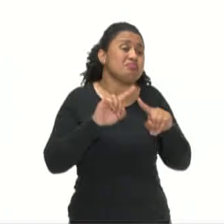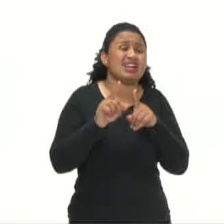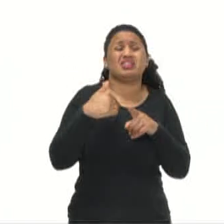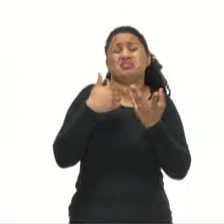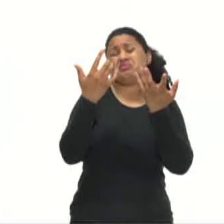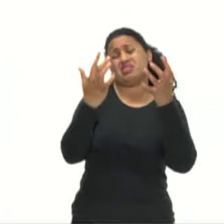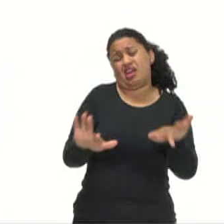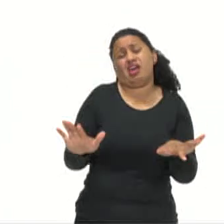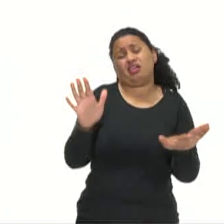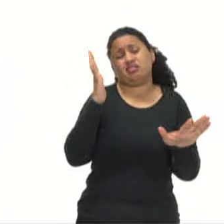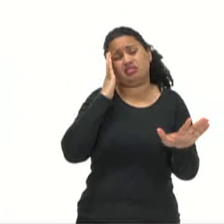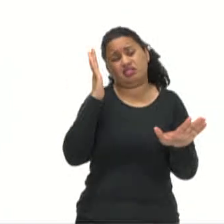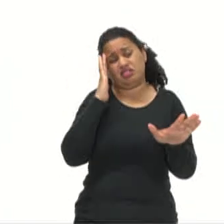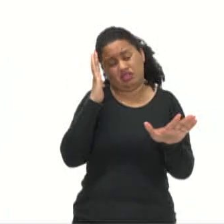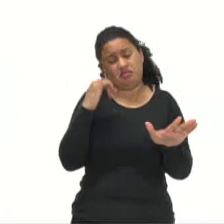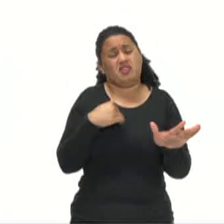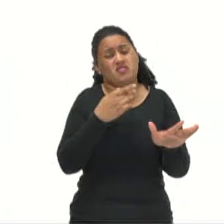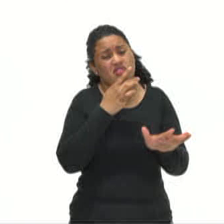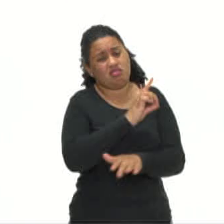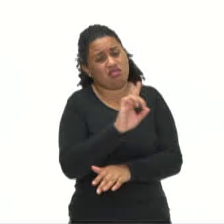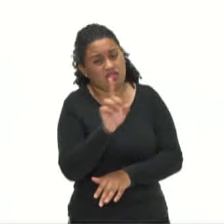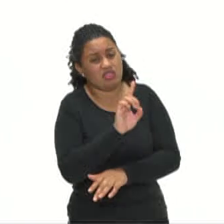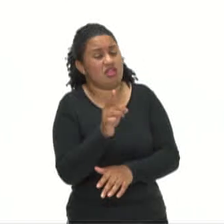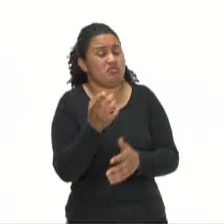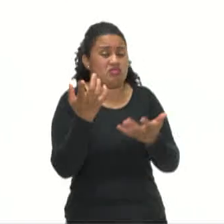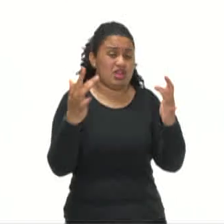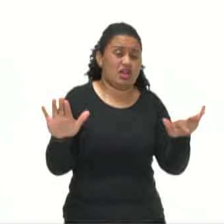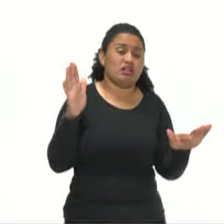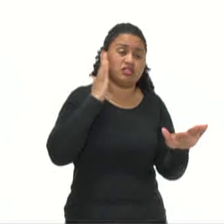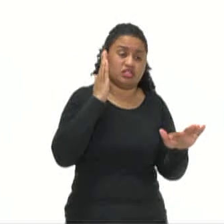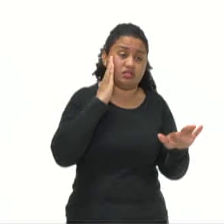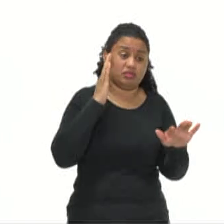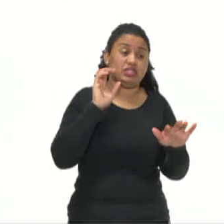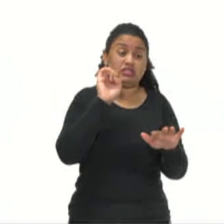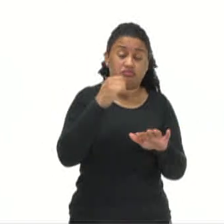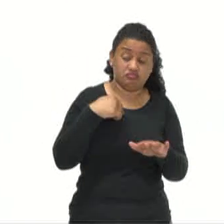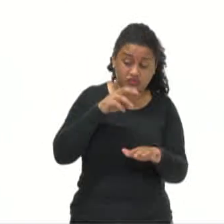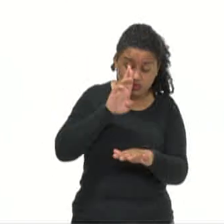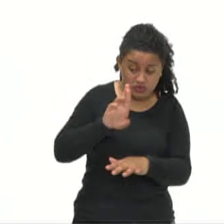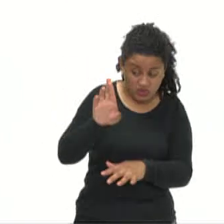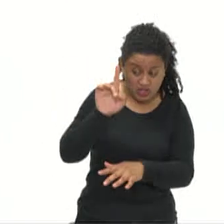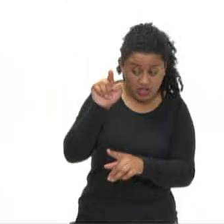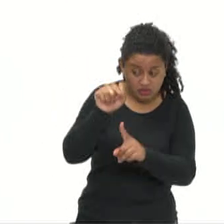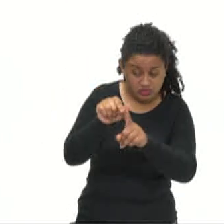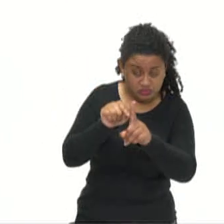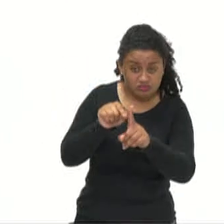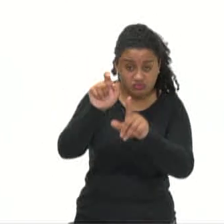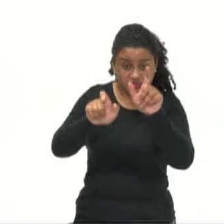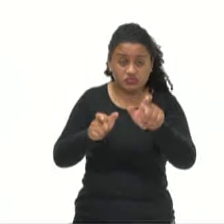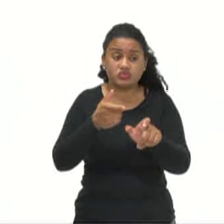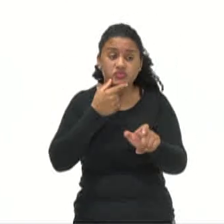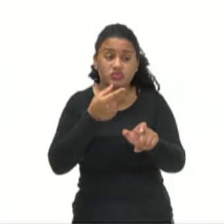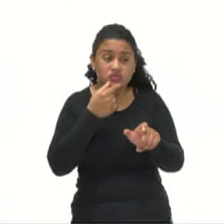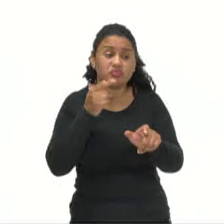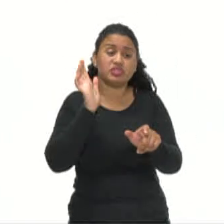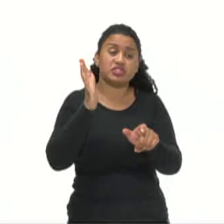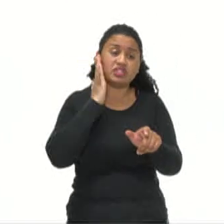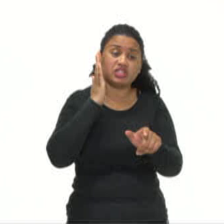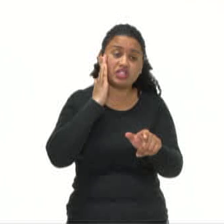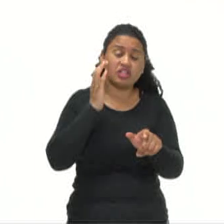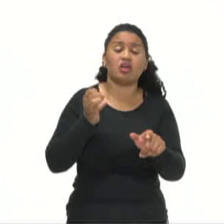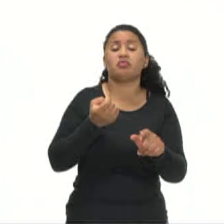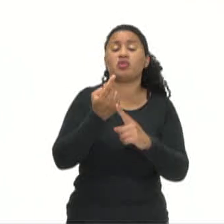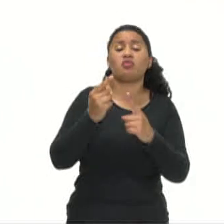saber. Nego-me terminantemente a saber. E se o senhor é um desses cavalheiros que já sabem qual